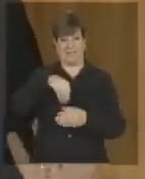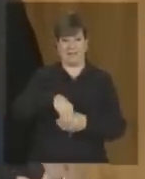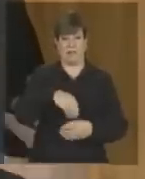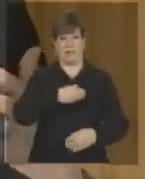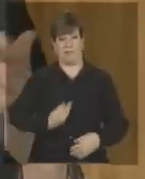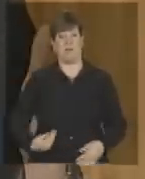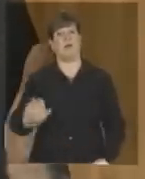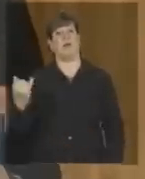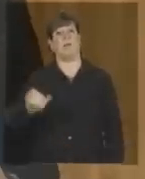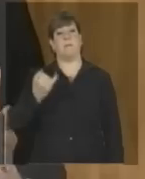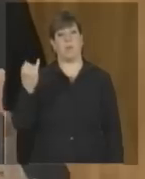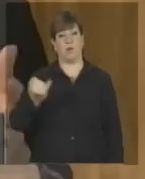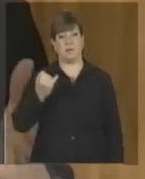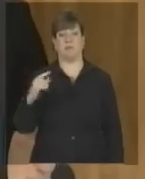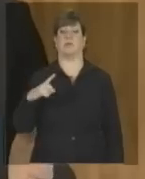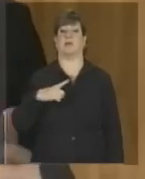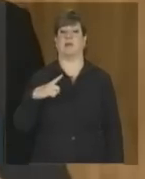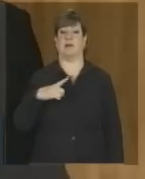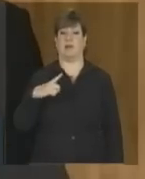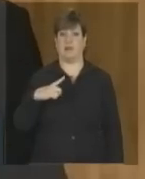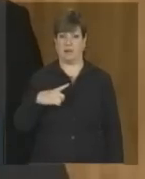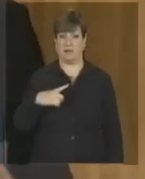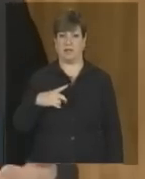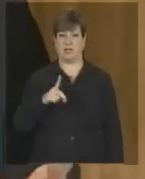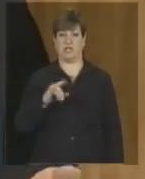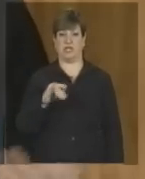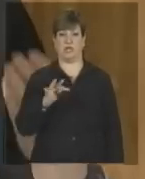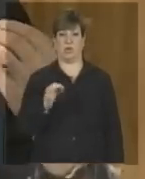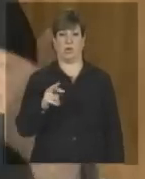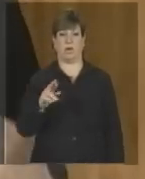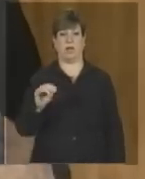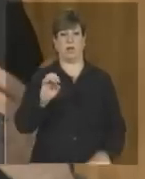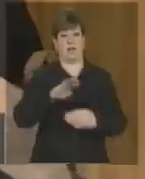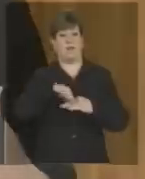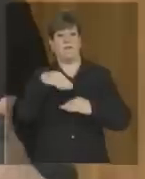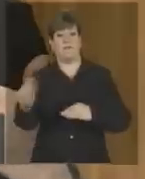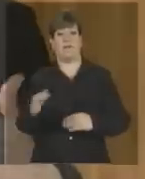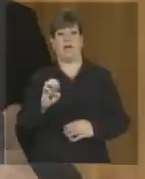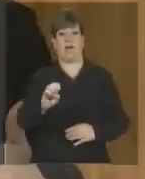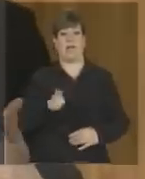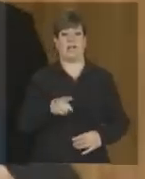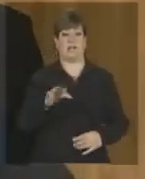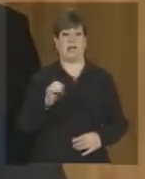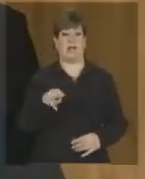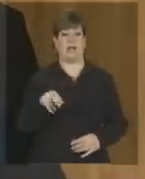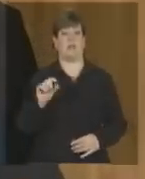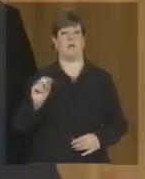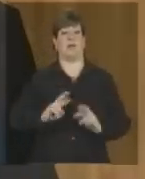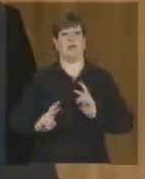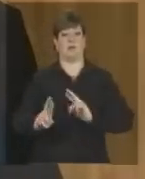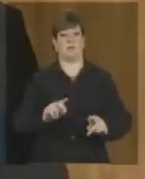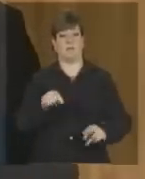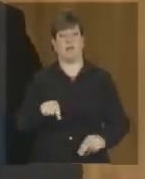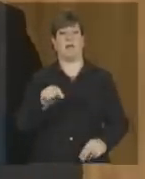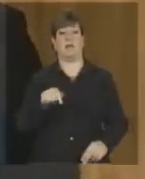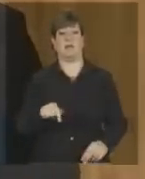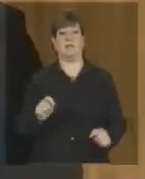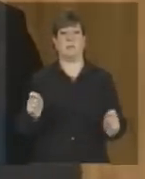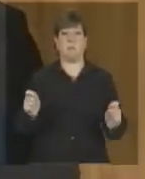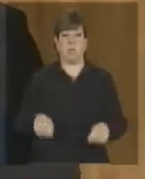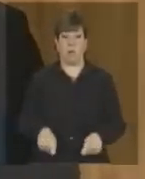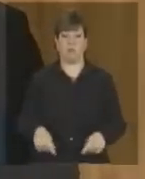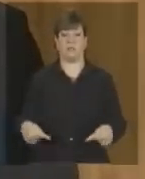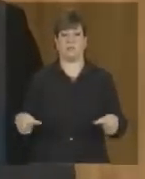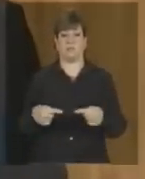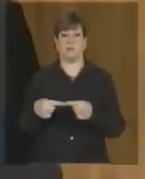é importante que haja uma auditoria externa dos resultados e que eles sejam